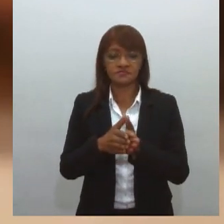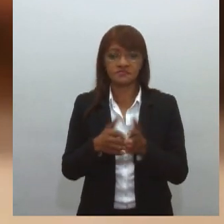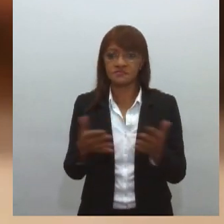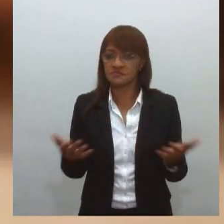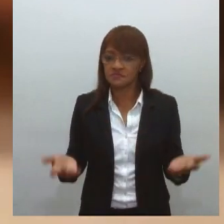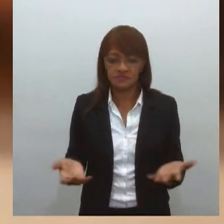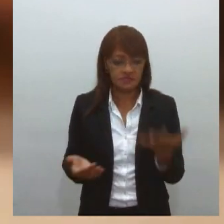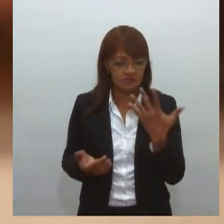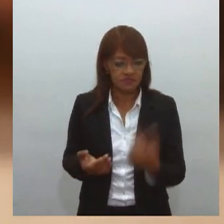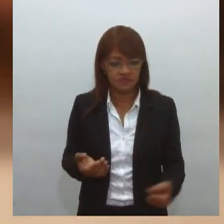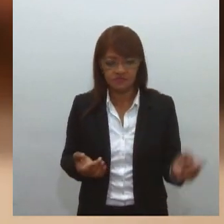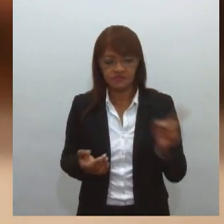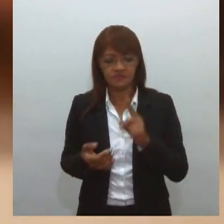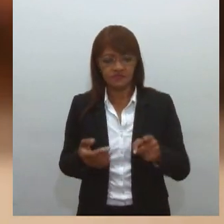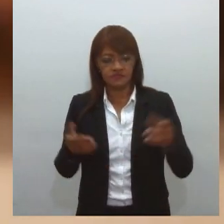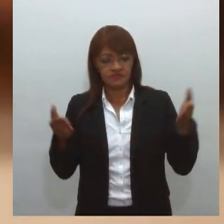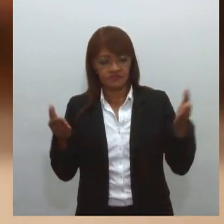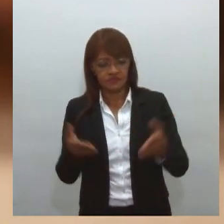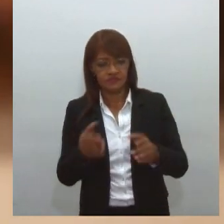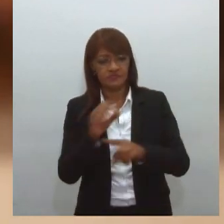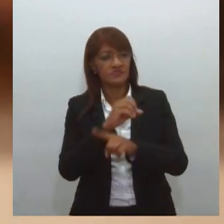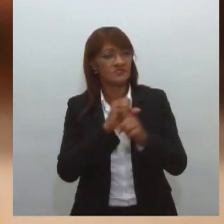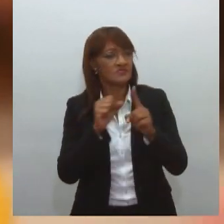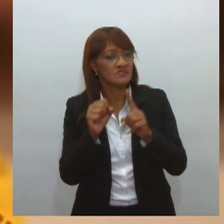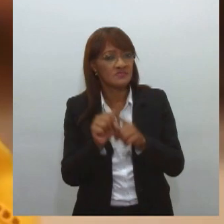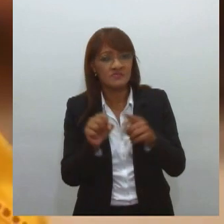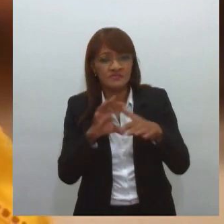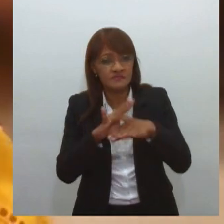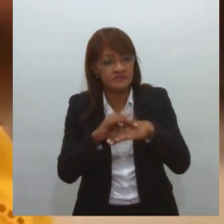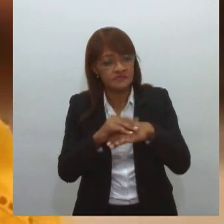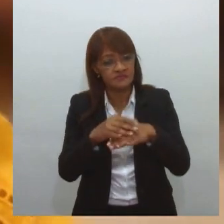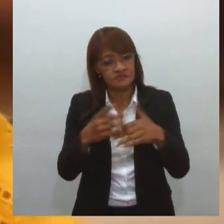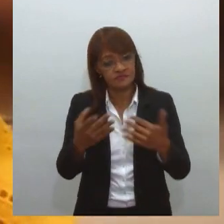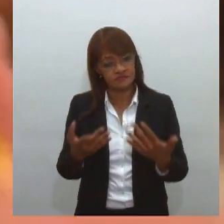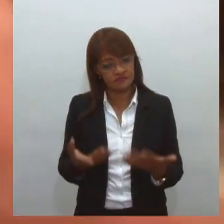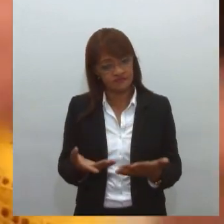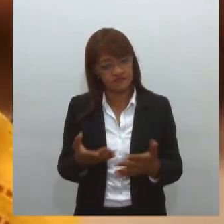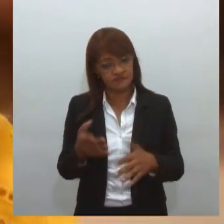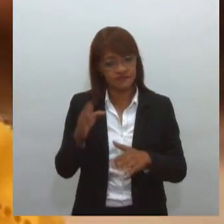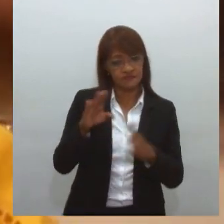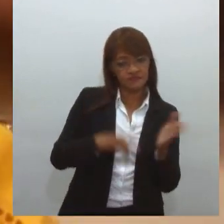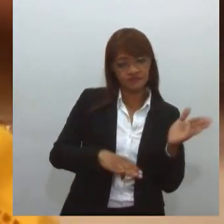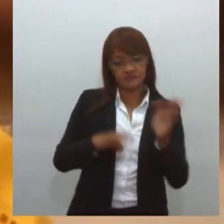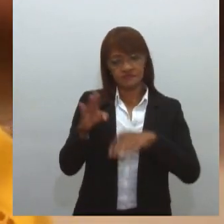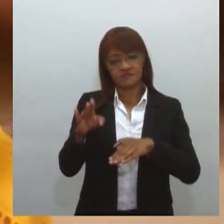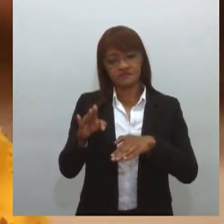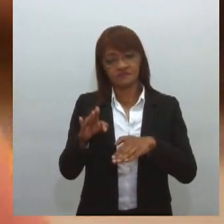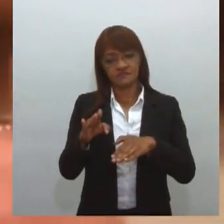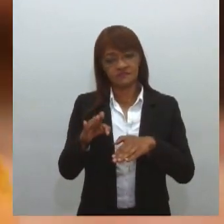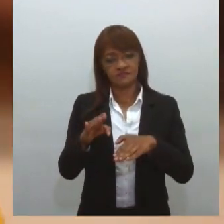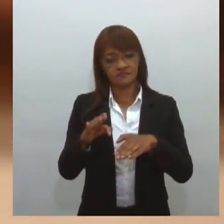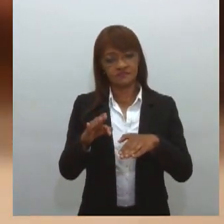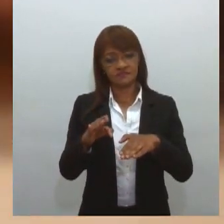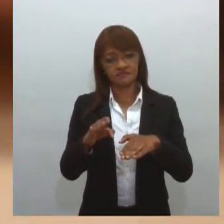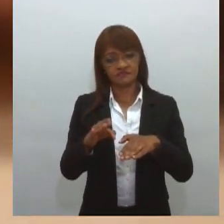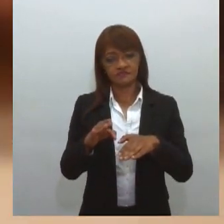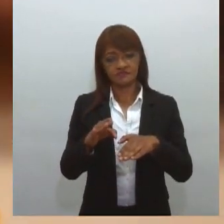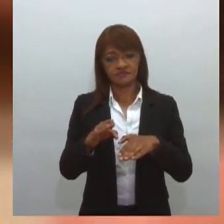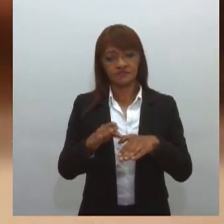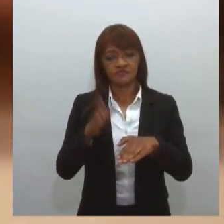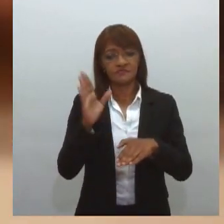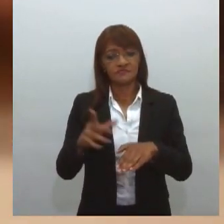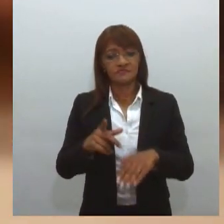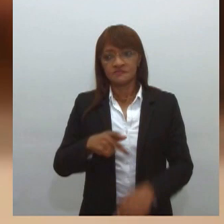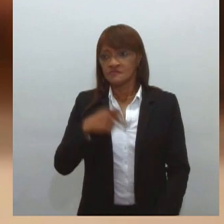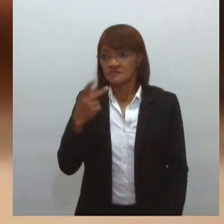numa sociedade doente. E essa sociedade, muitas vezes, e se tem tanto acesso e se está tão sozinho,